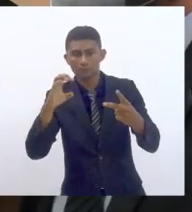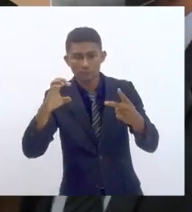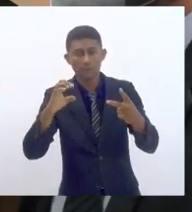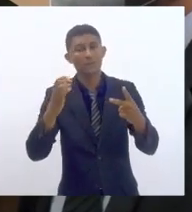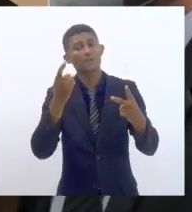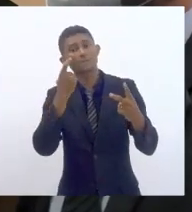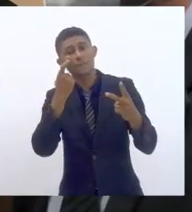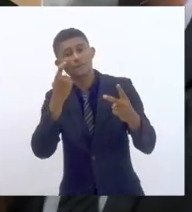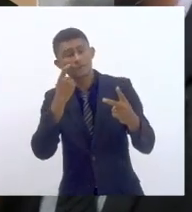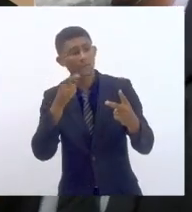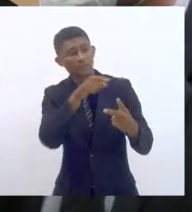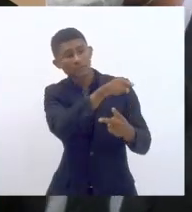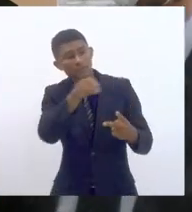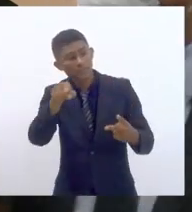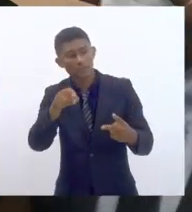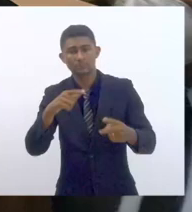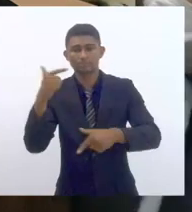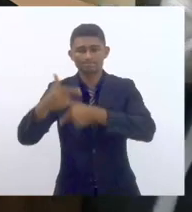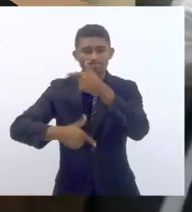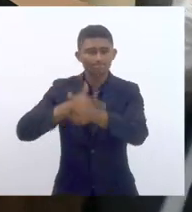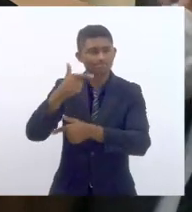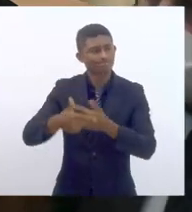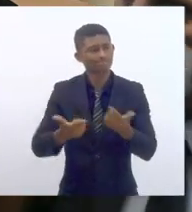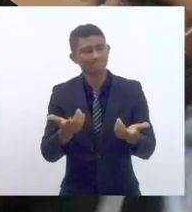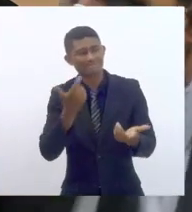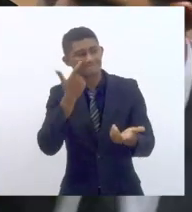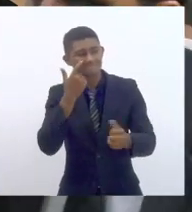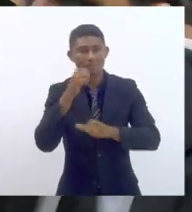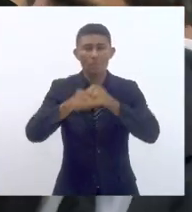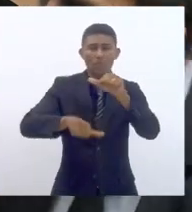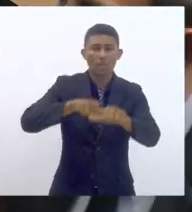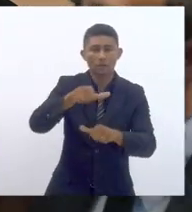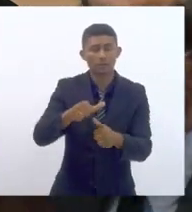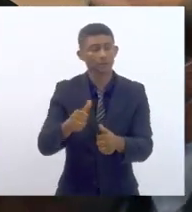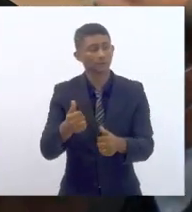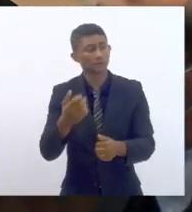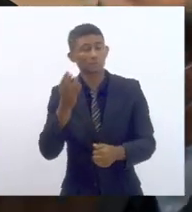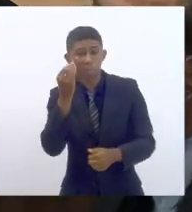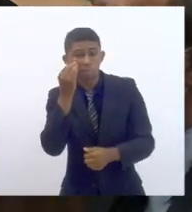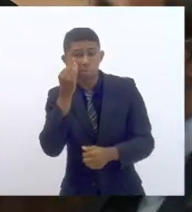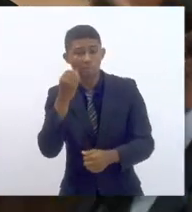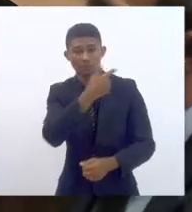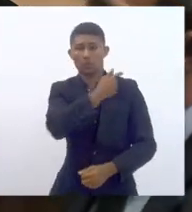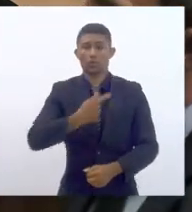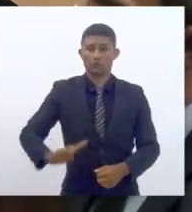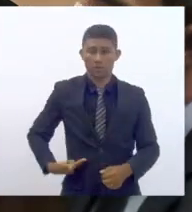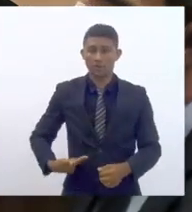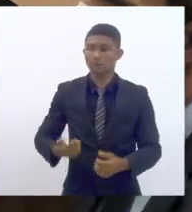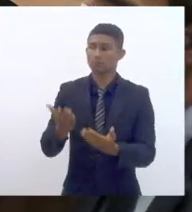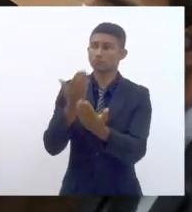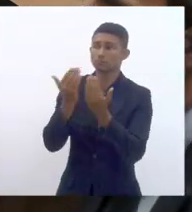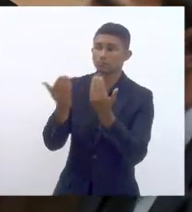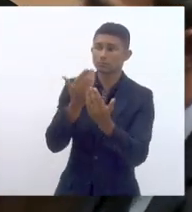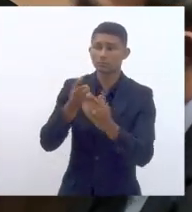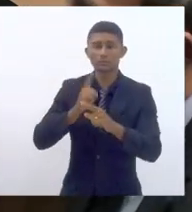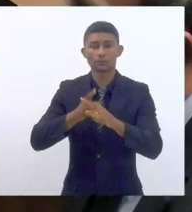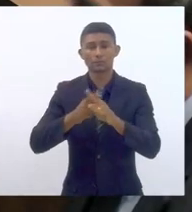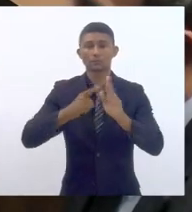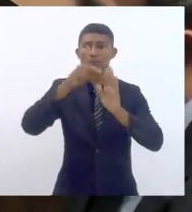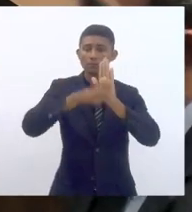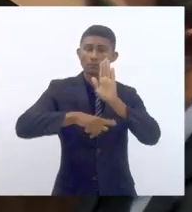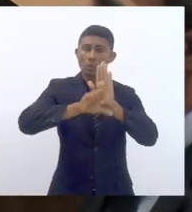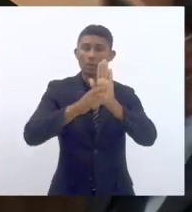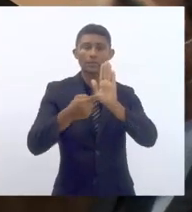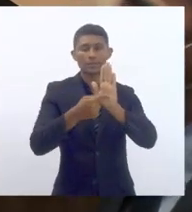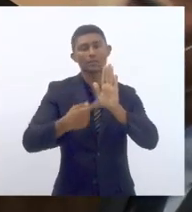uma correção na carreira. Estava na expectativa da gente abrir esse diálogo com o governo, sendo um projeto de autoria aqui da casa, ele tem que ser o mais